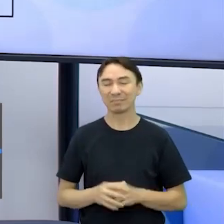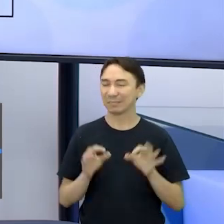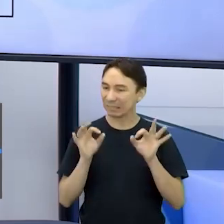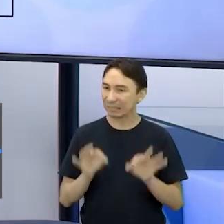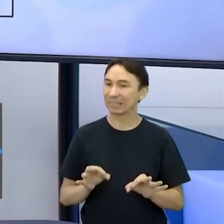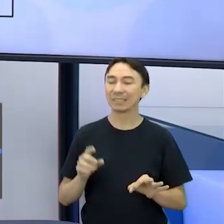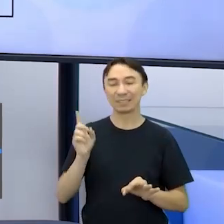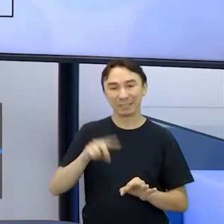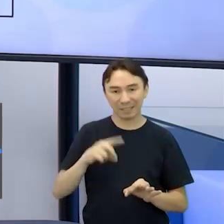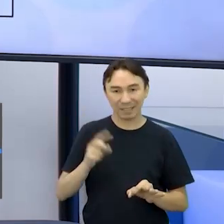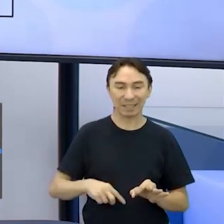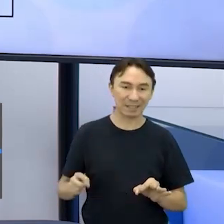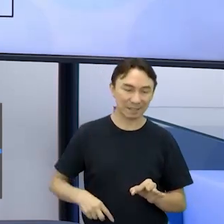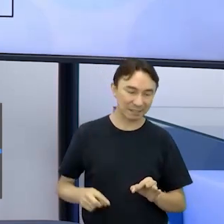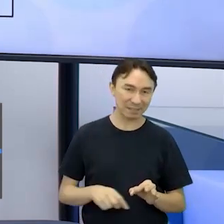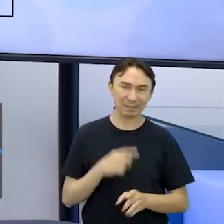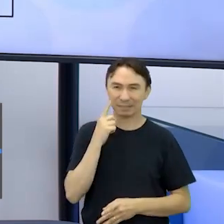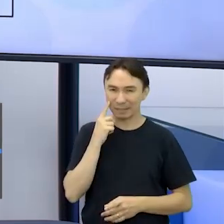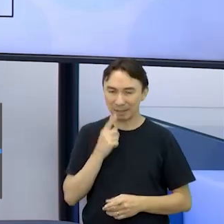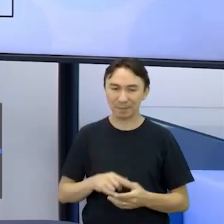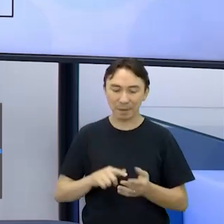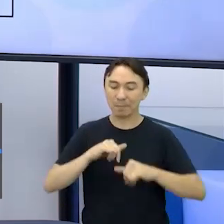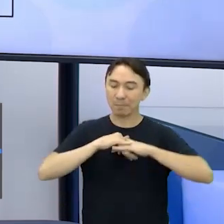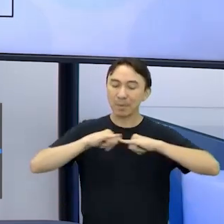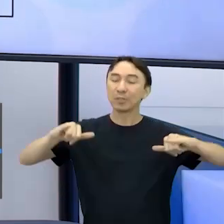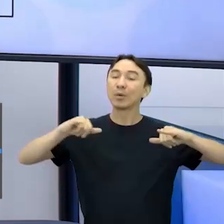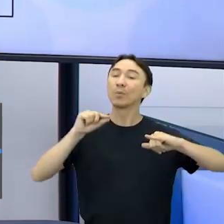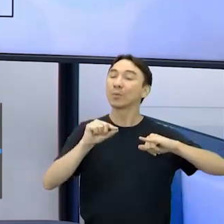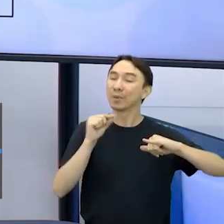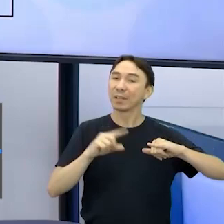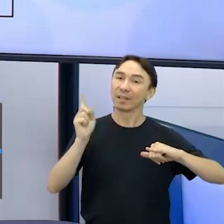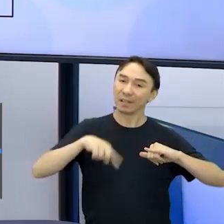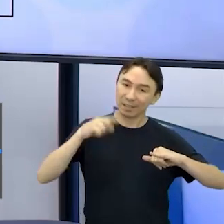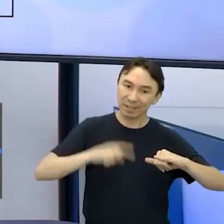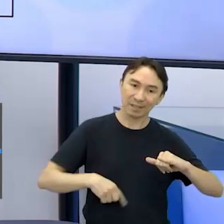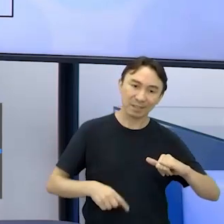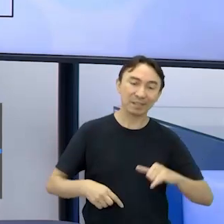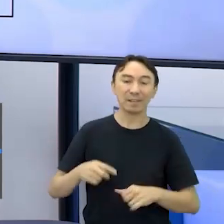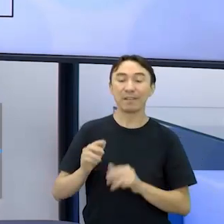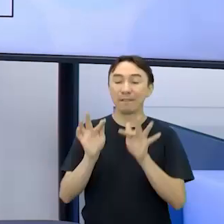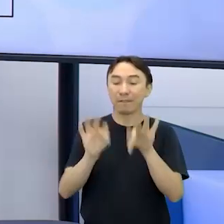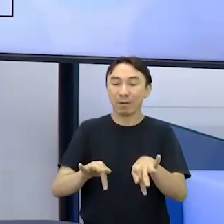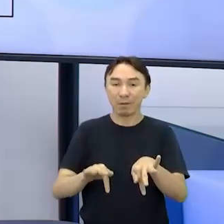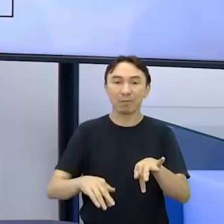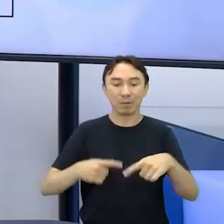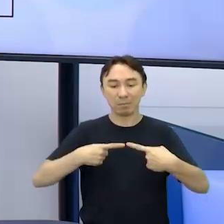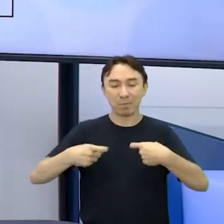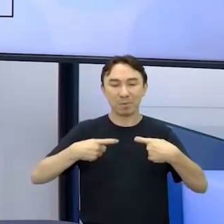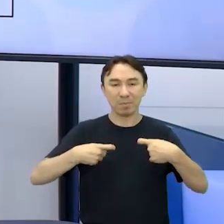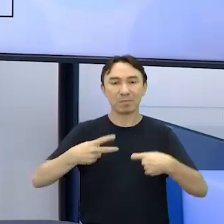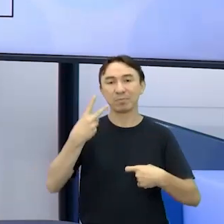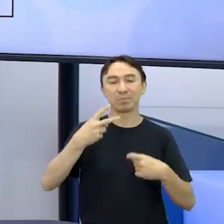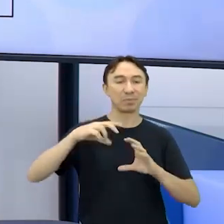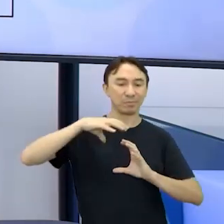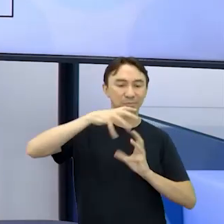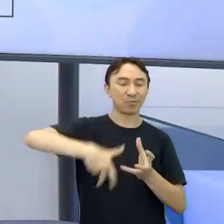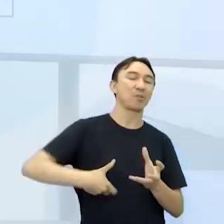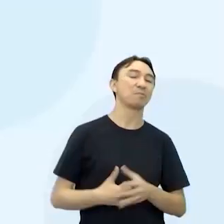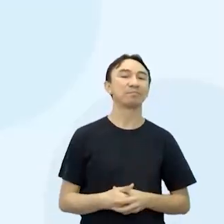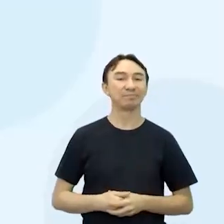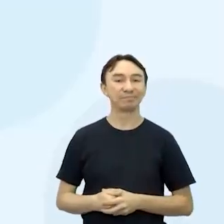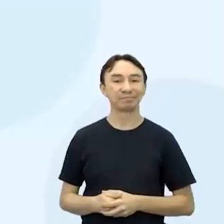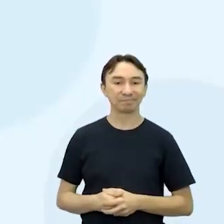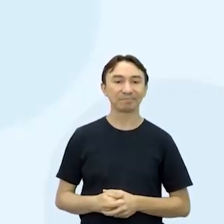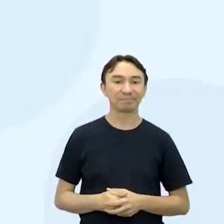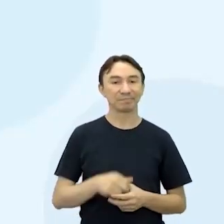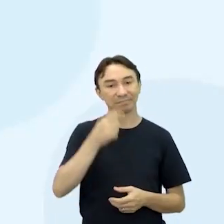Guerra Mundial. Certo? Agora fizemos uma relaçãozinha para vocês de alguns jornais importantes da Inglaterra.